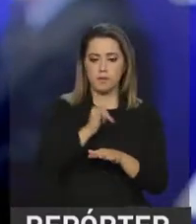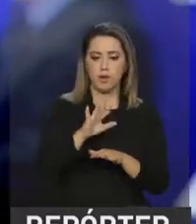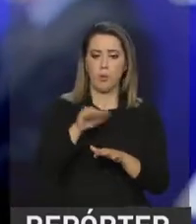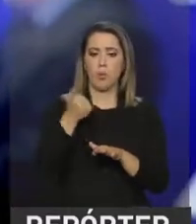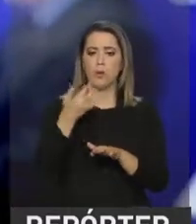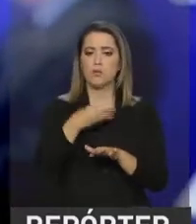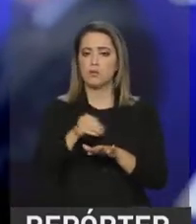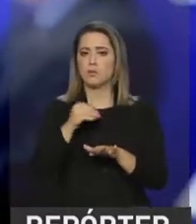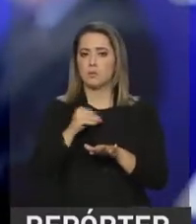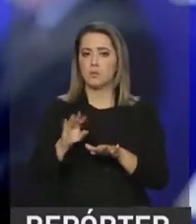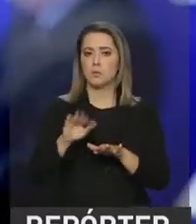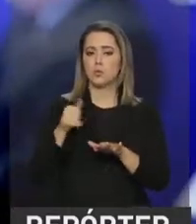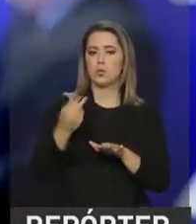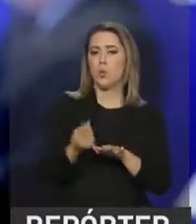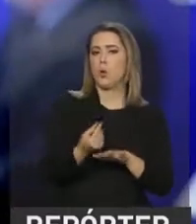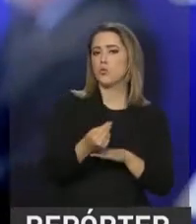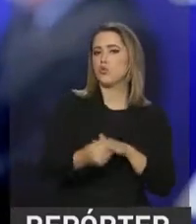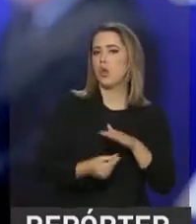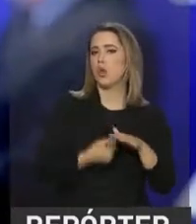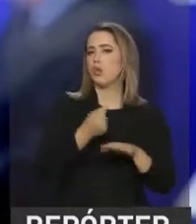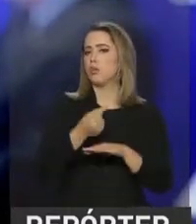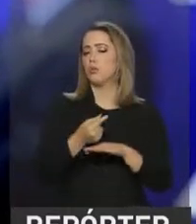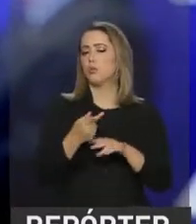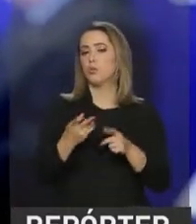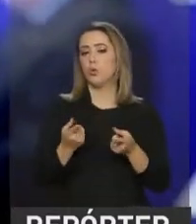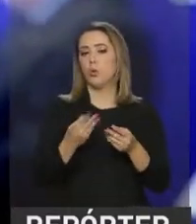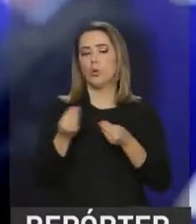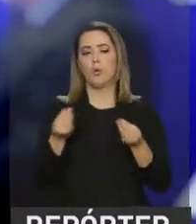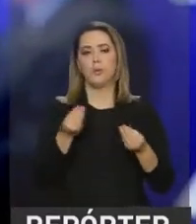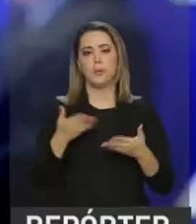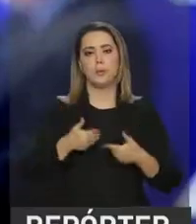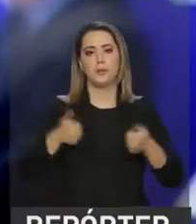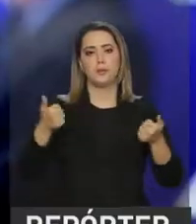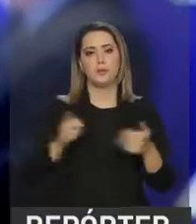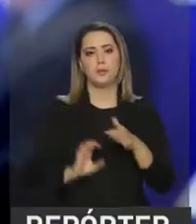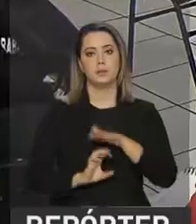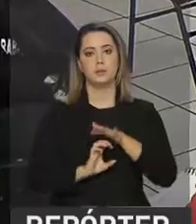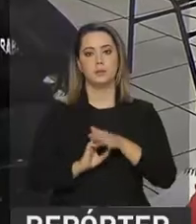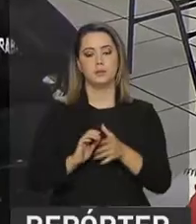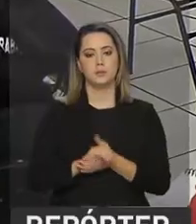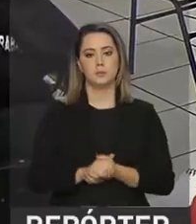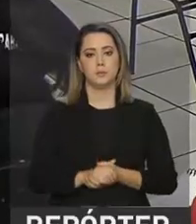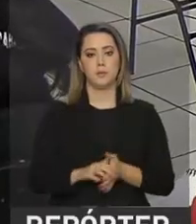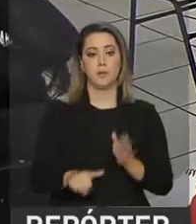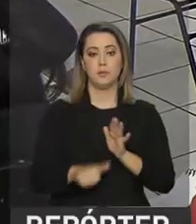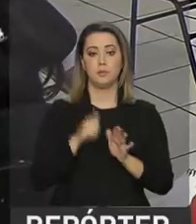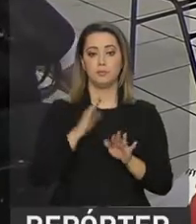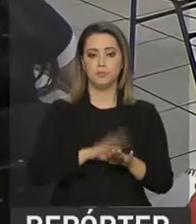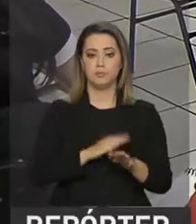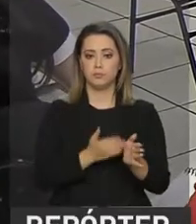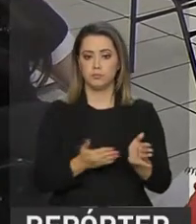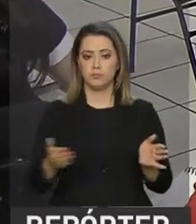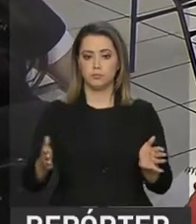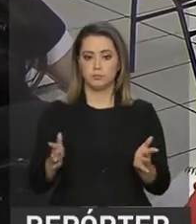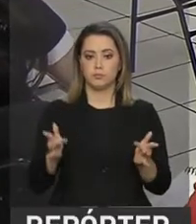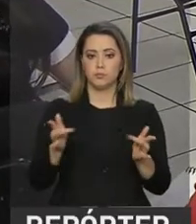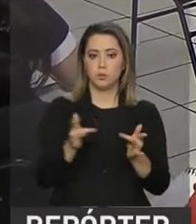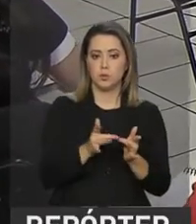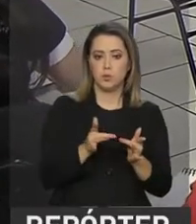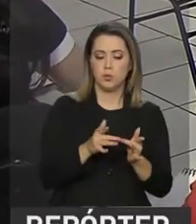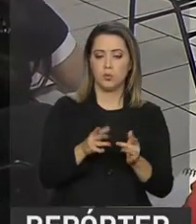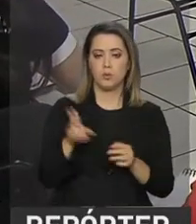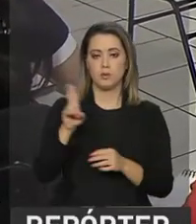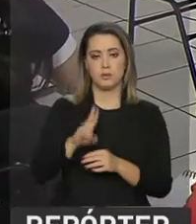o capital de giro como melhorar o seu empreendimento a primeira etapa é a adesão das faculdades